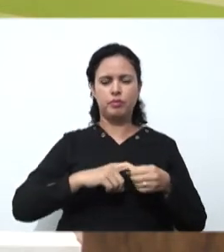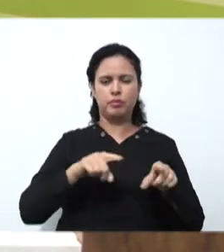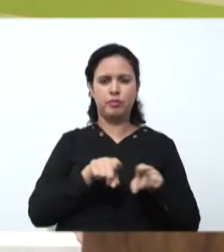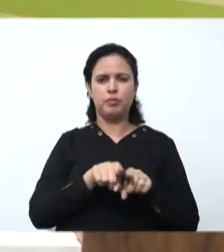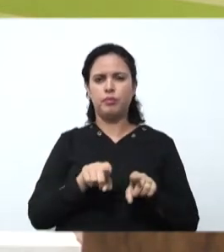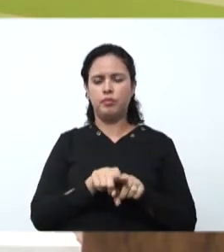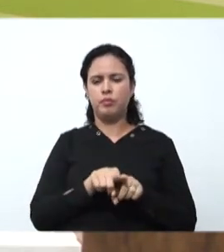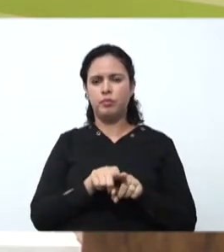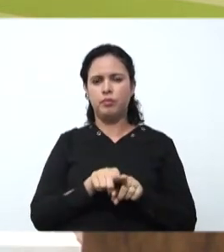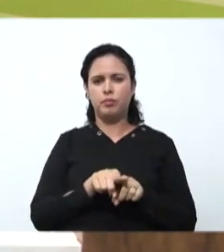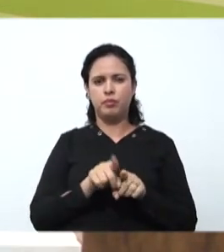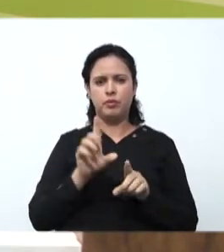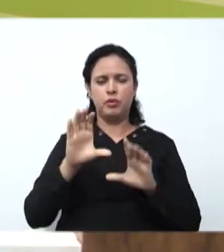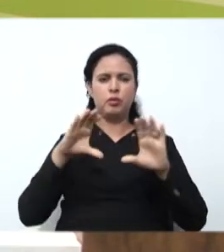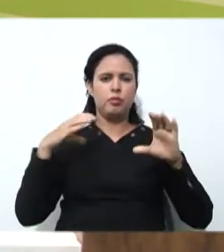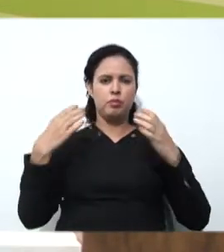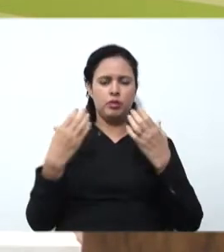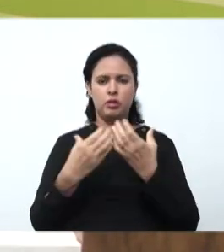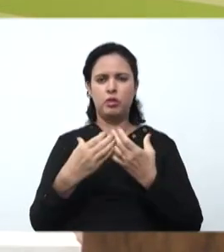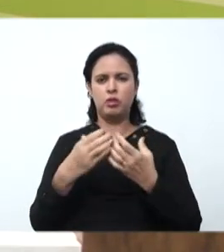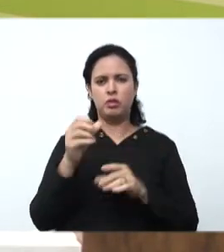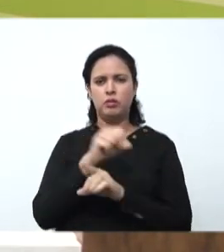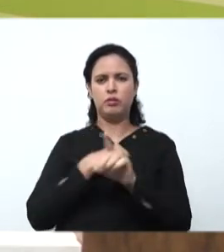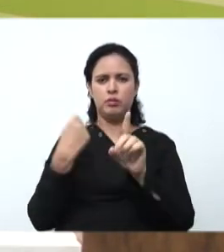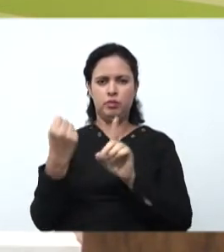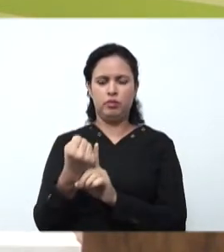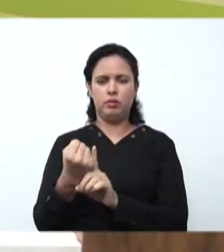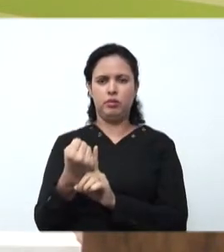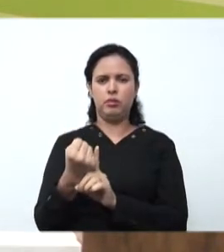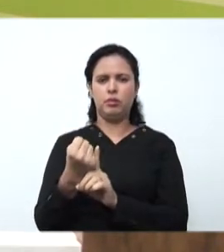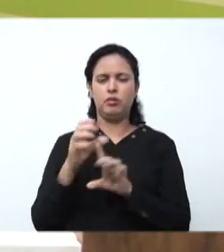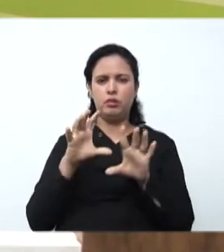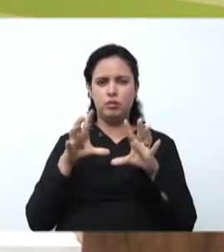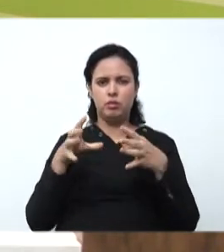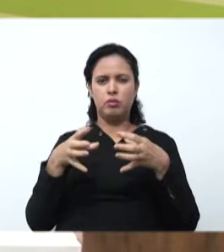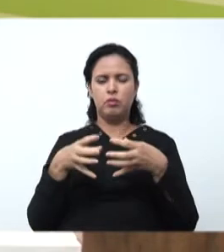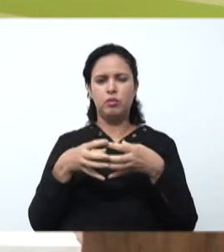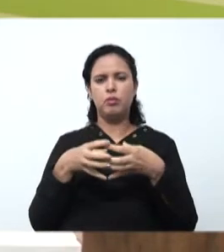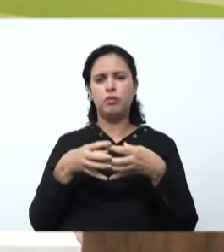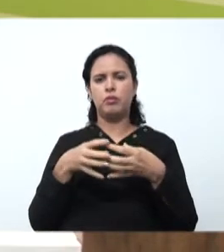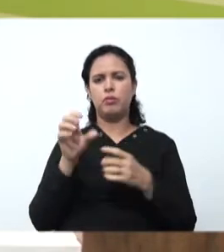ganha-se enquanto comunidade, enquanto sociedade, e o conjunto, né,